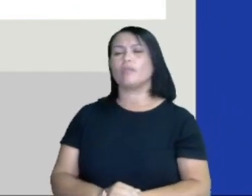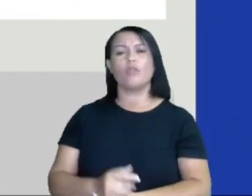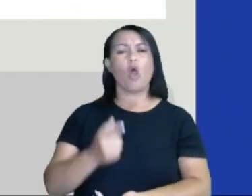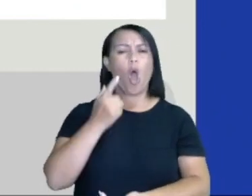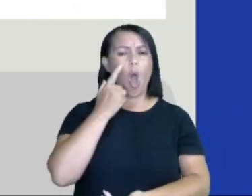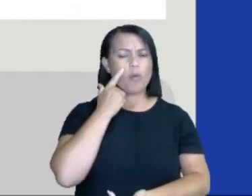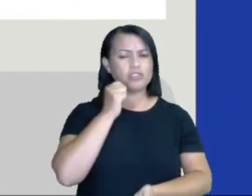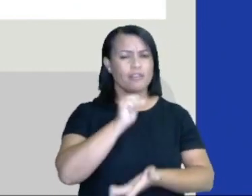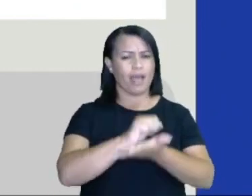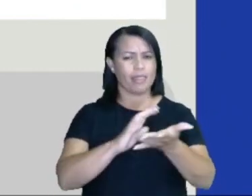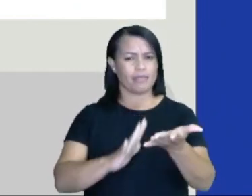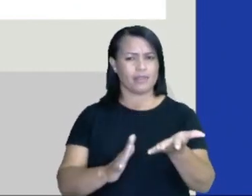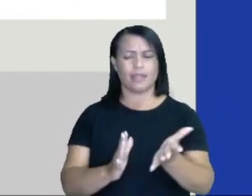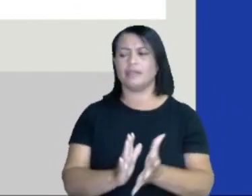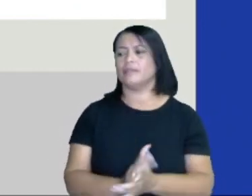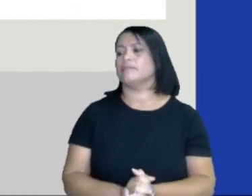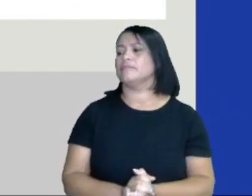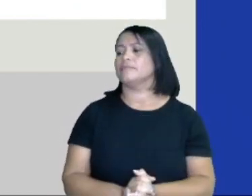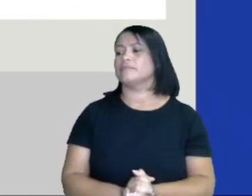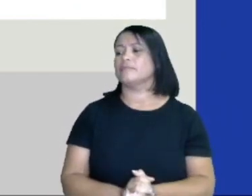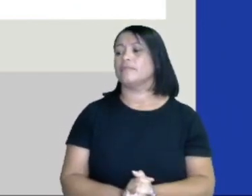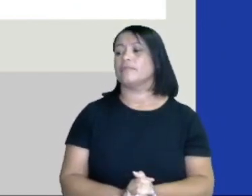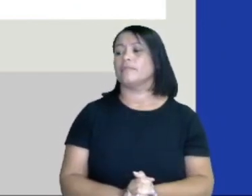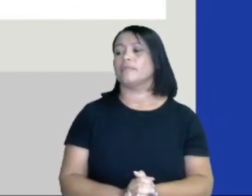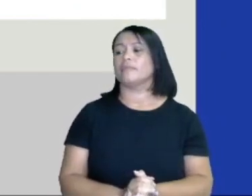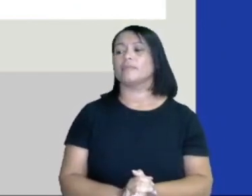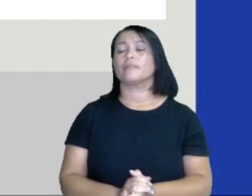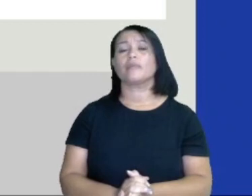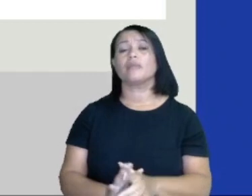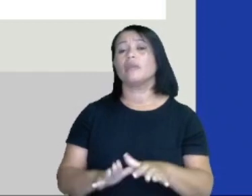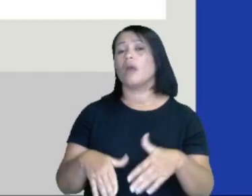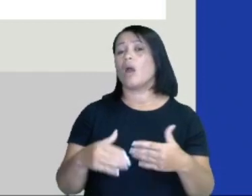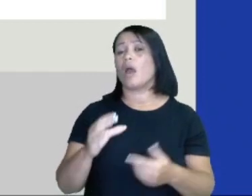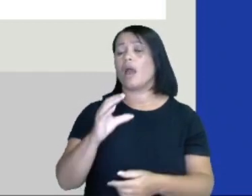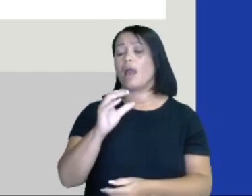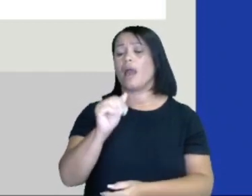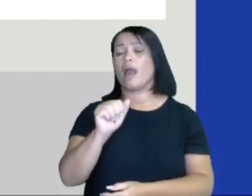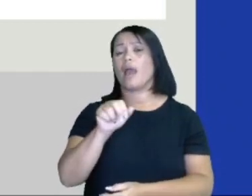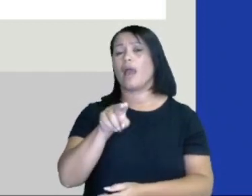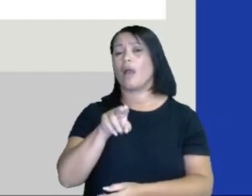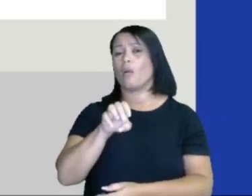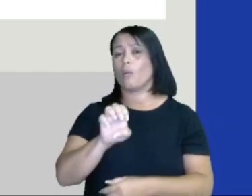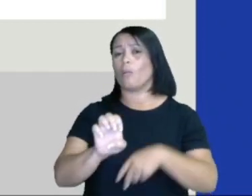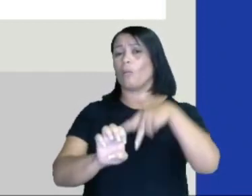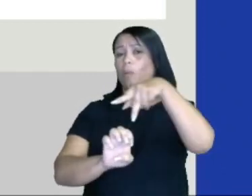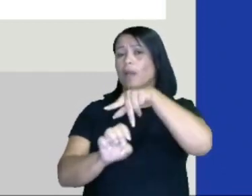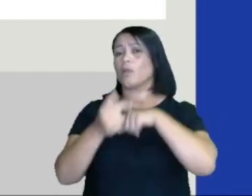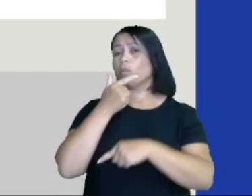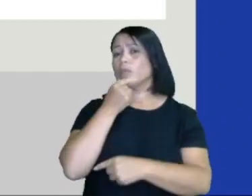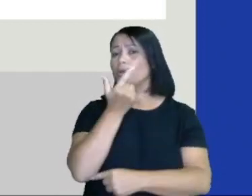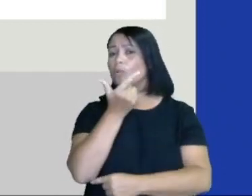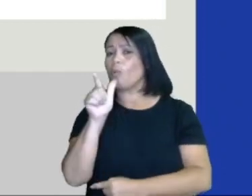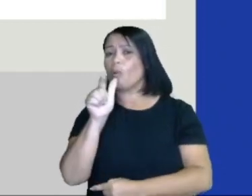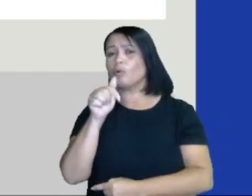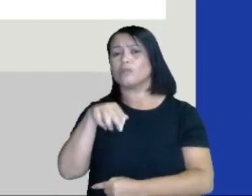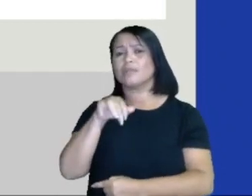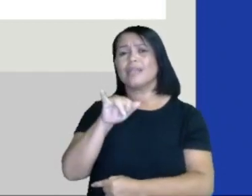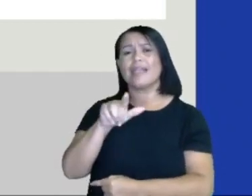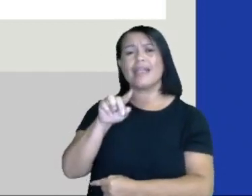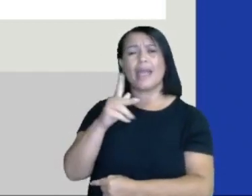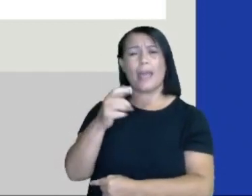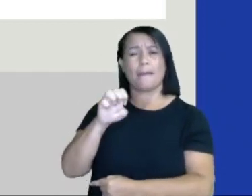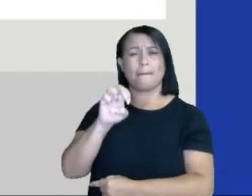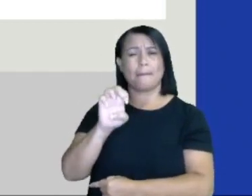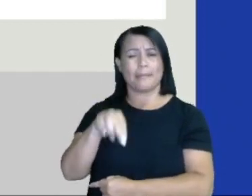Veja uma atividade aí. Ele diz assim: Cauê e Guilherme estavam brincando de lançar